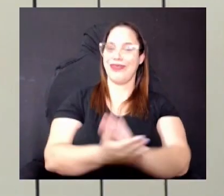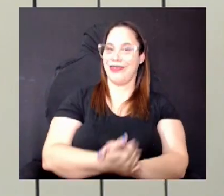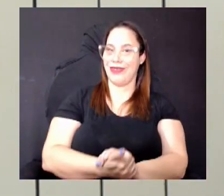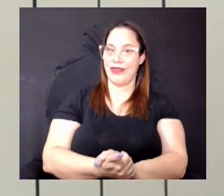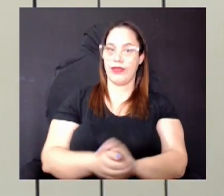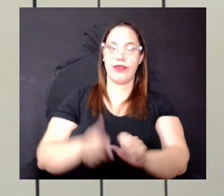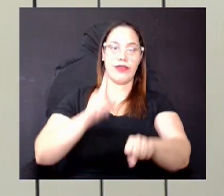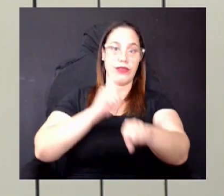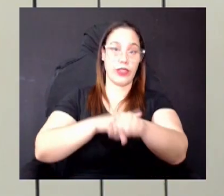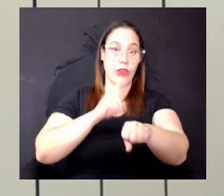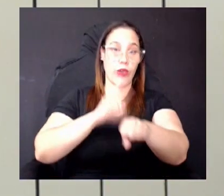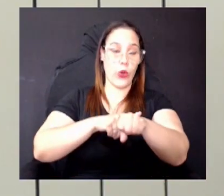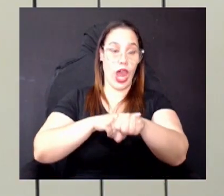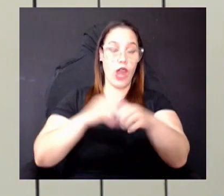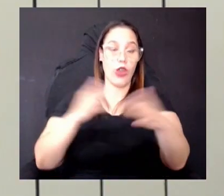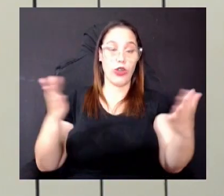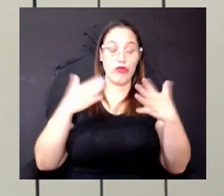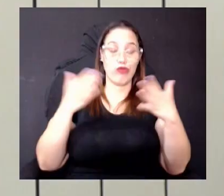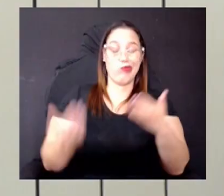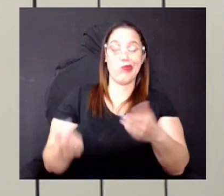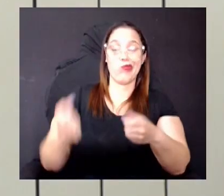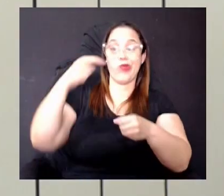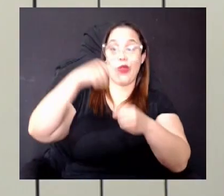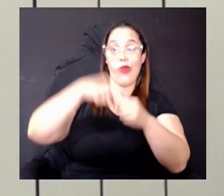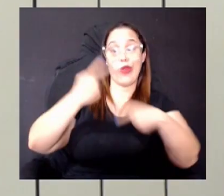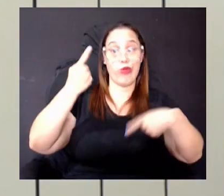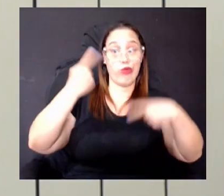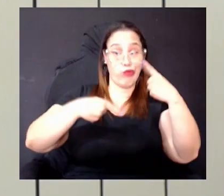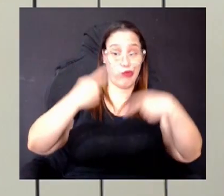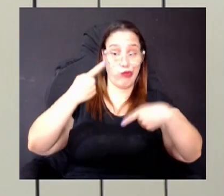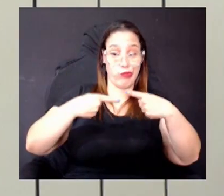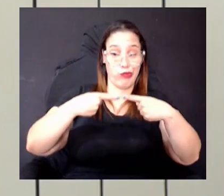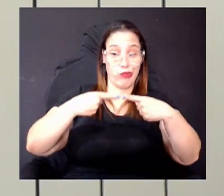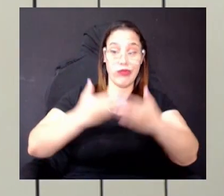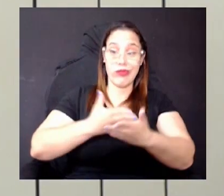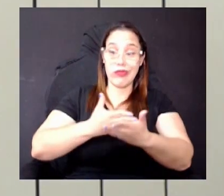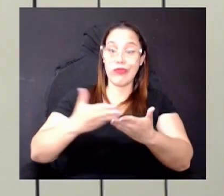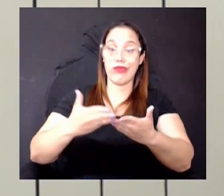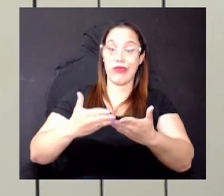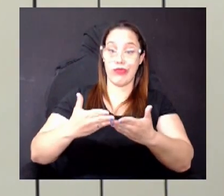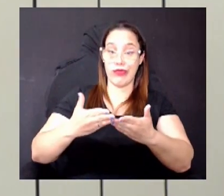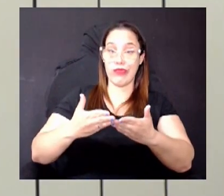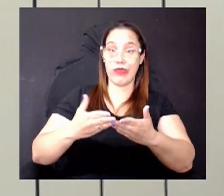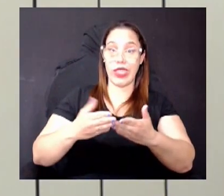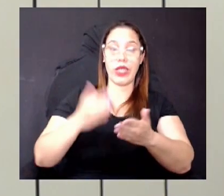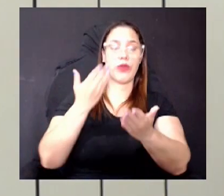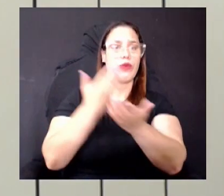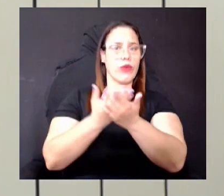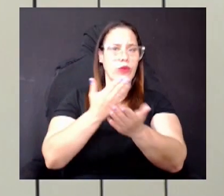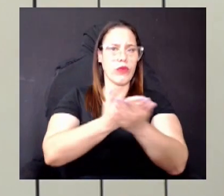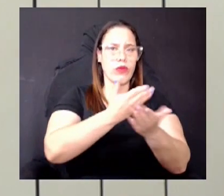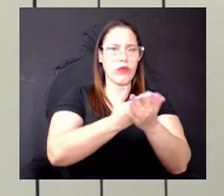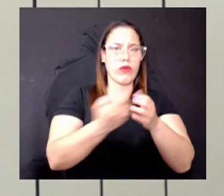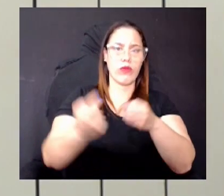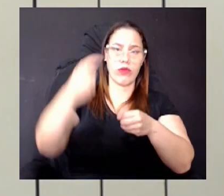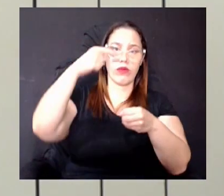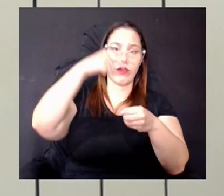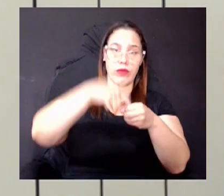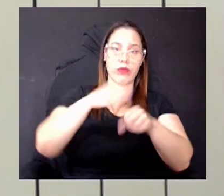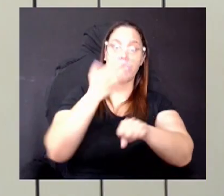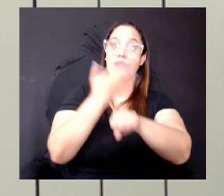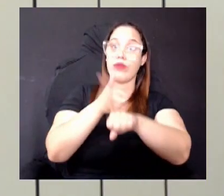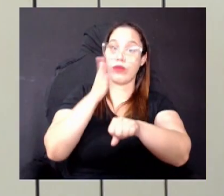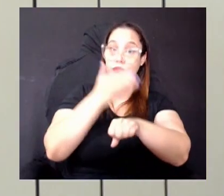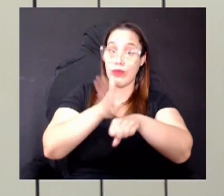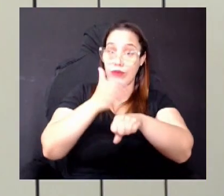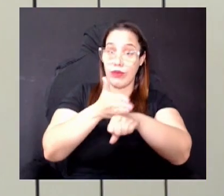verão voltou ao debate a partir do momento em que se estuda a volta da prática em meio à